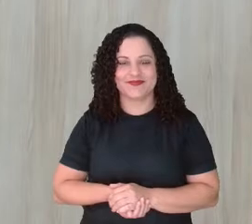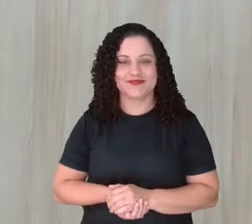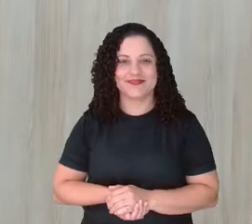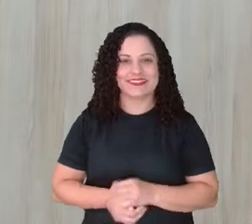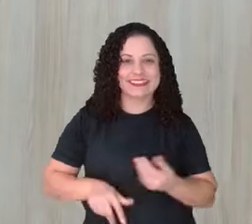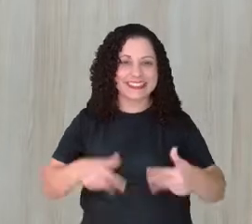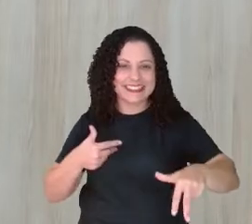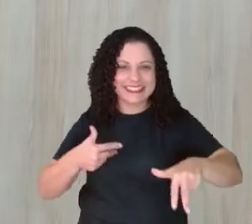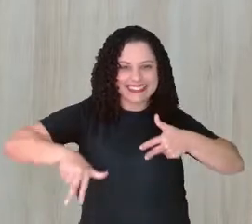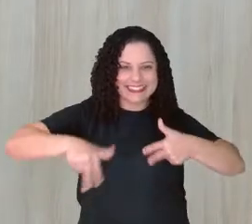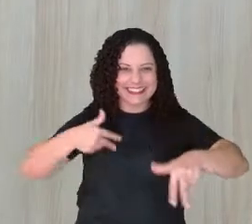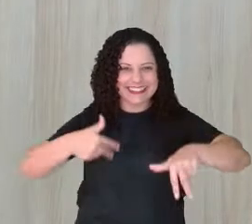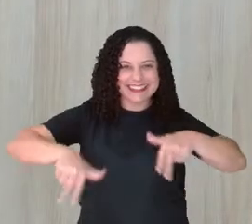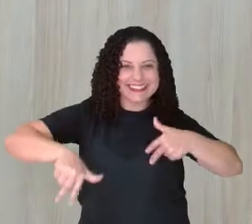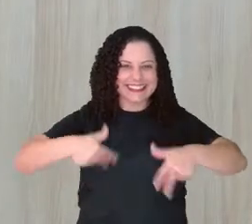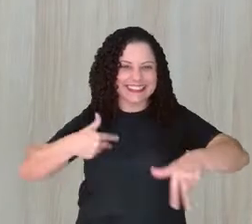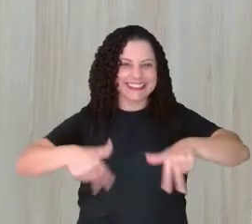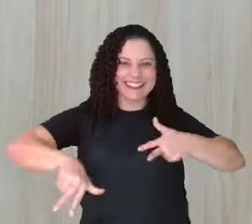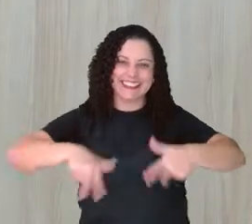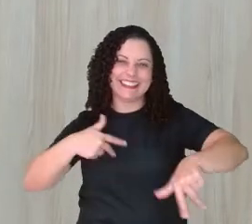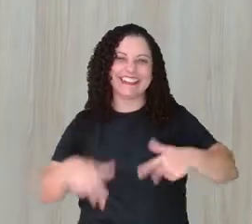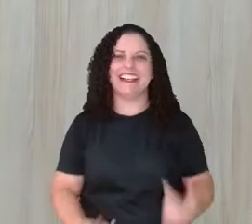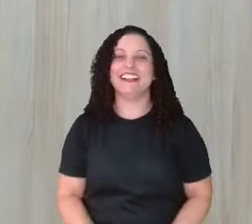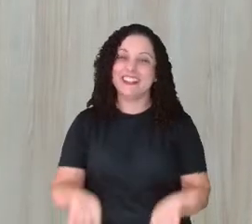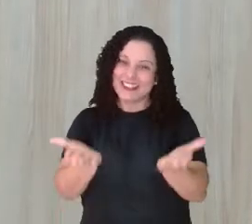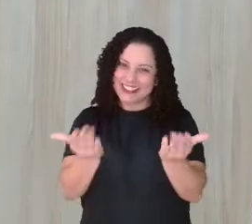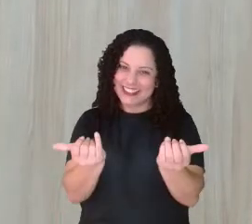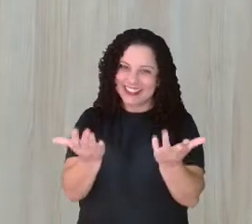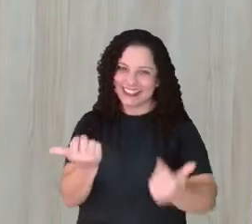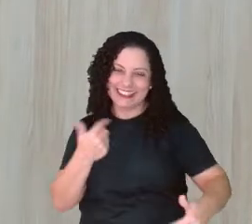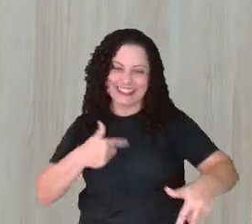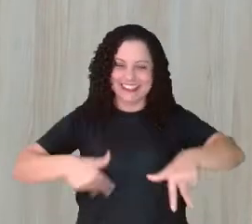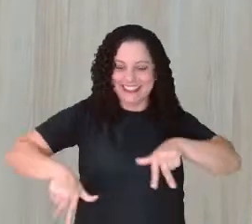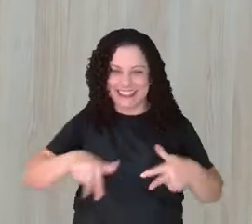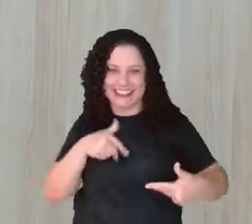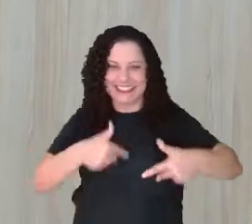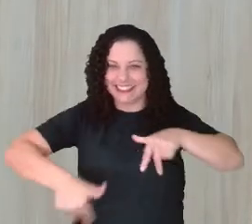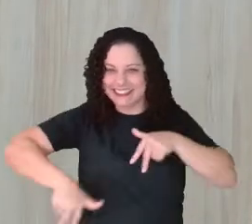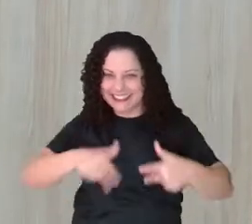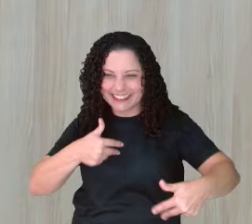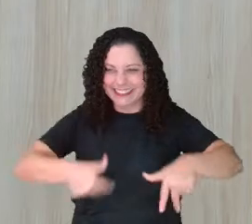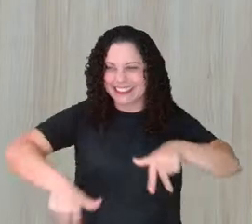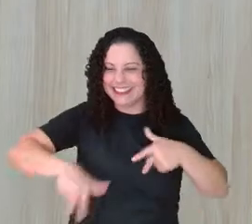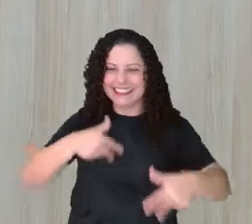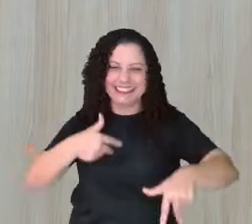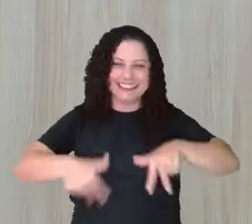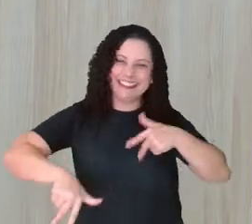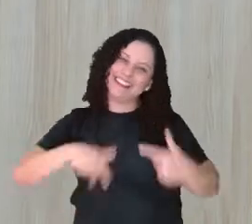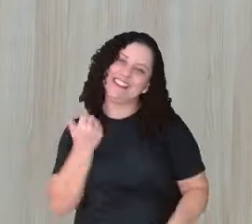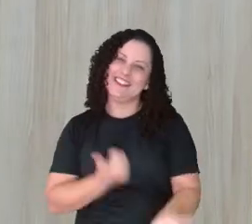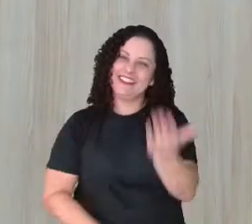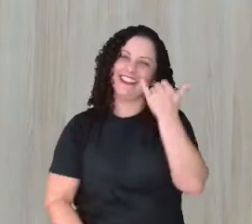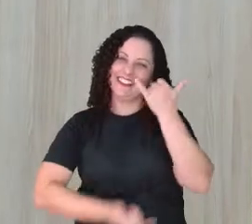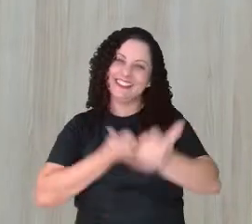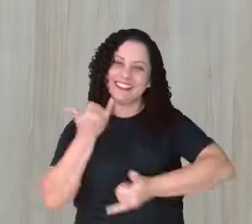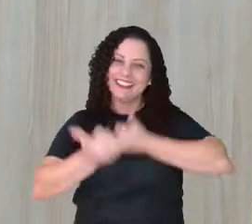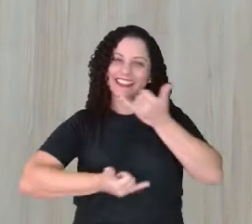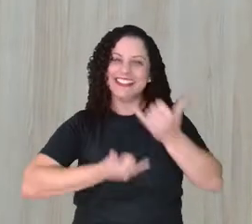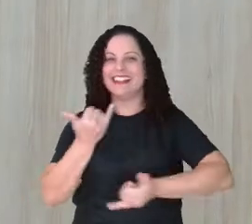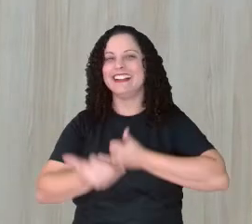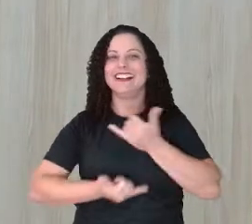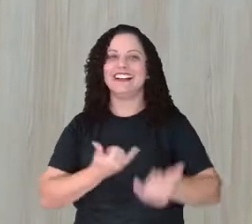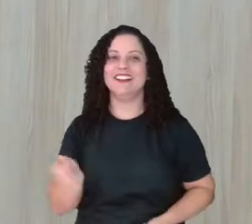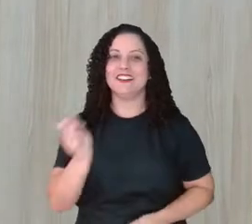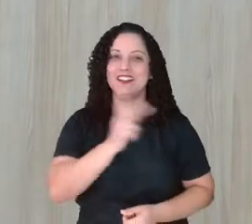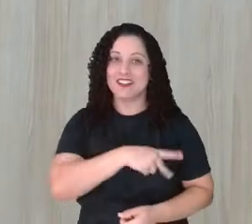tig-tig-jai, papai. Vem dançar comigo. Vem, Gilson. Tig-tig-jai, papai. Vem brincar comigo. Professor Rostinho